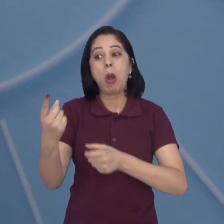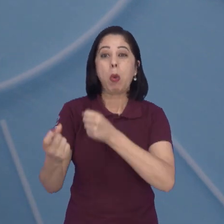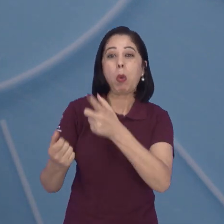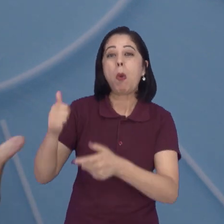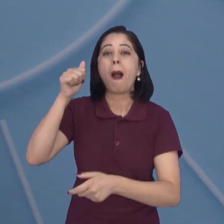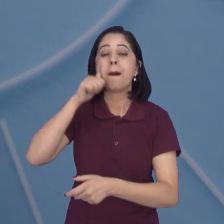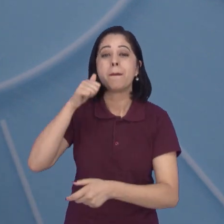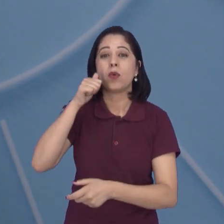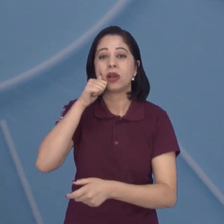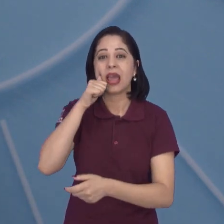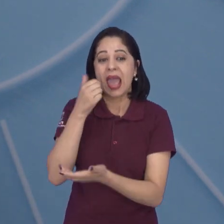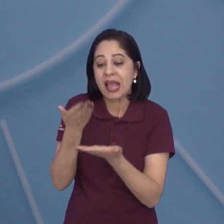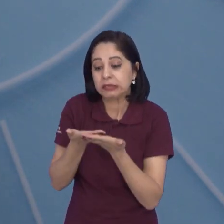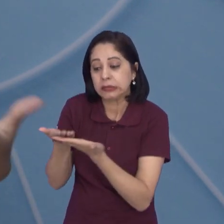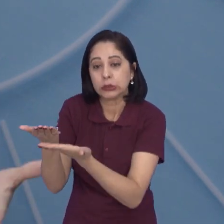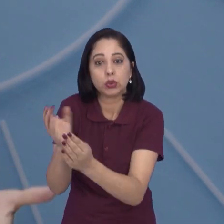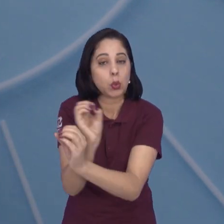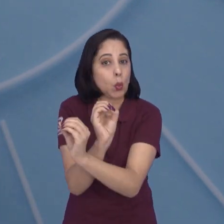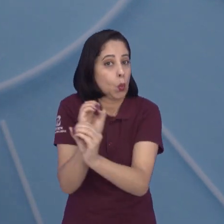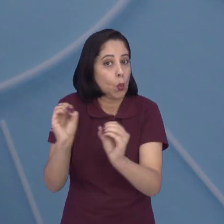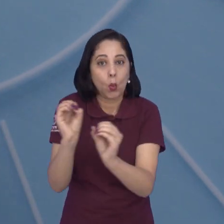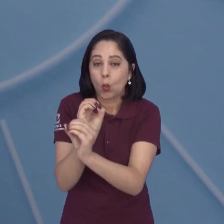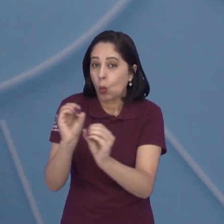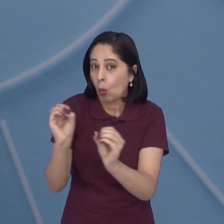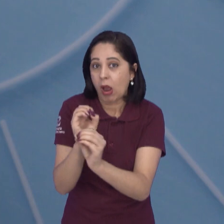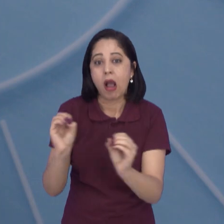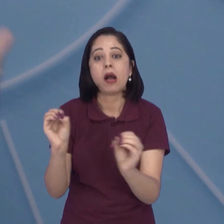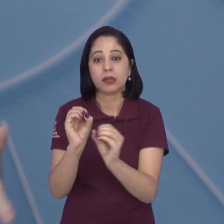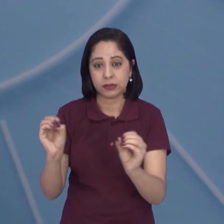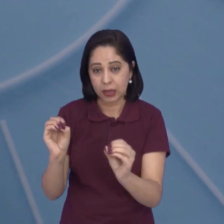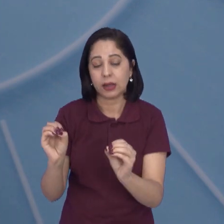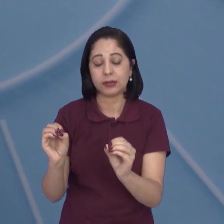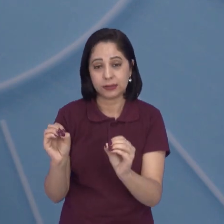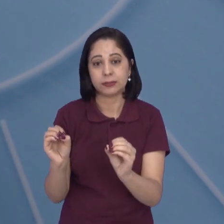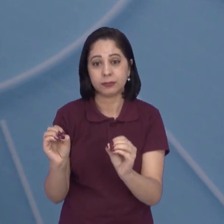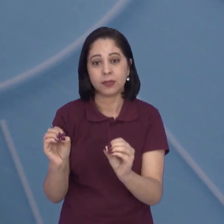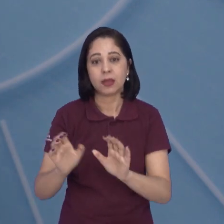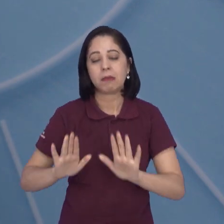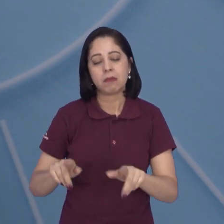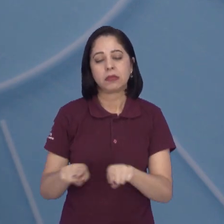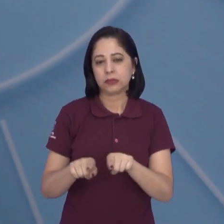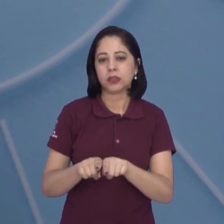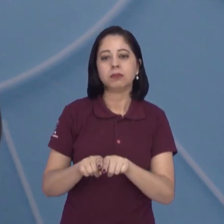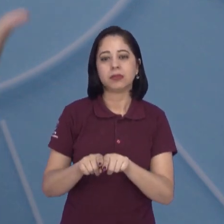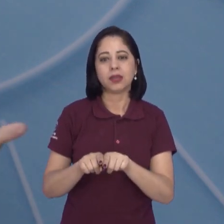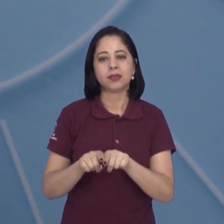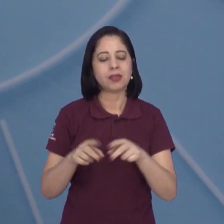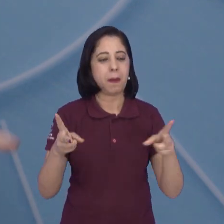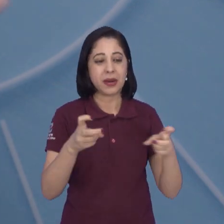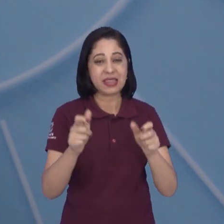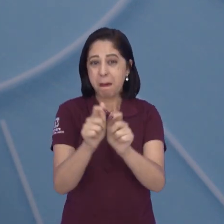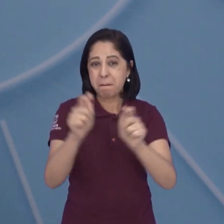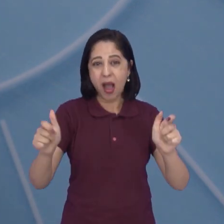nossa educação, que ainda deixa muito a desejar, né, em vários aspectos, mas aí a gente tem esse recorte de que a